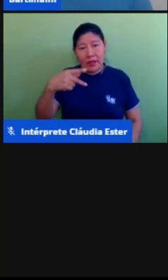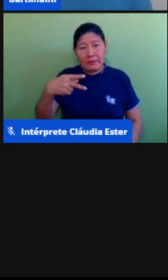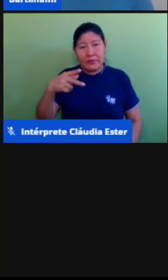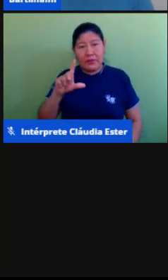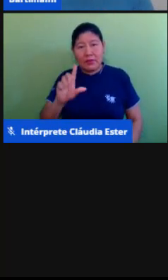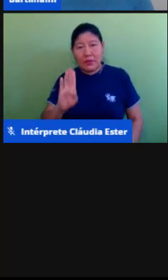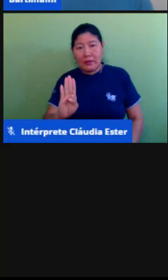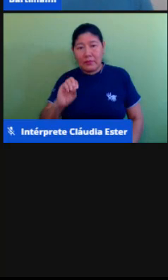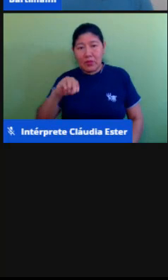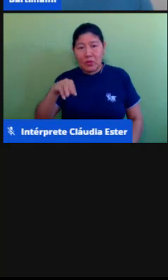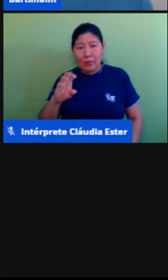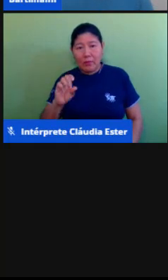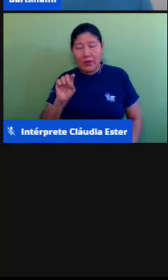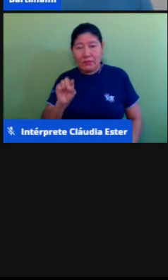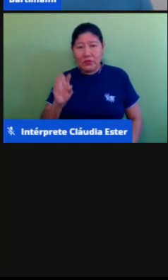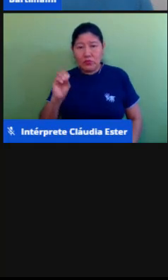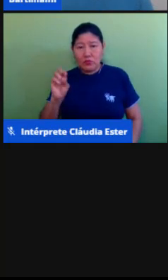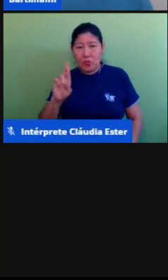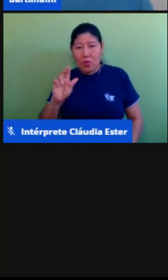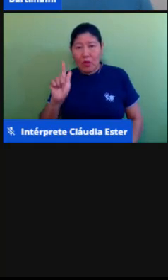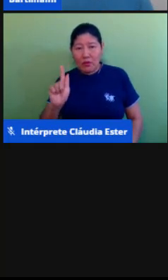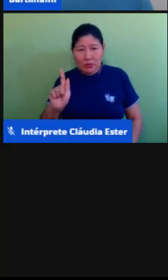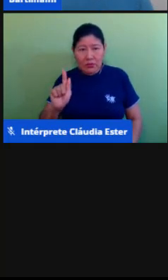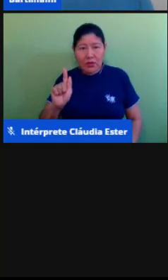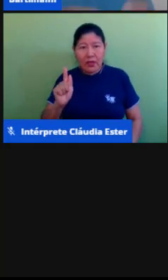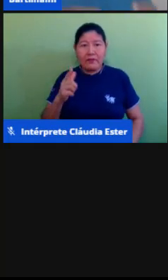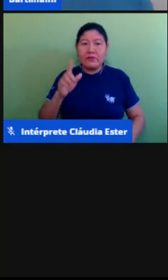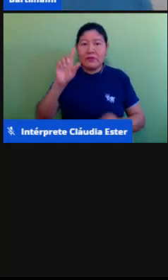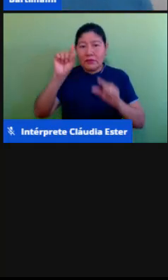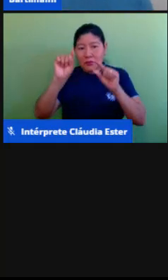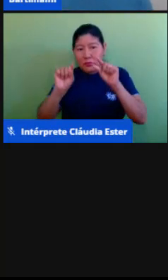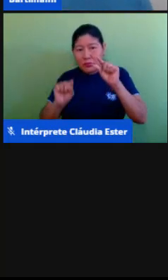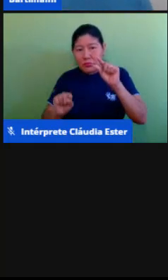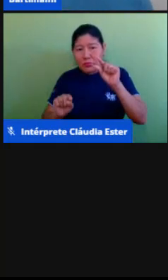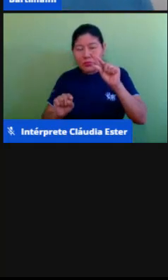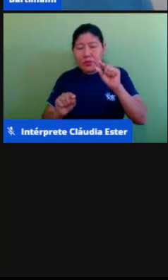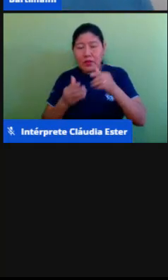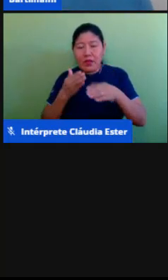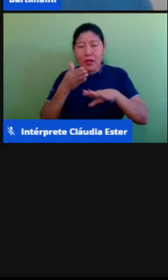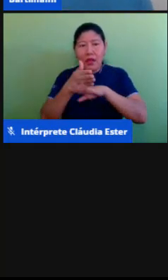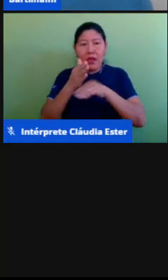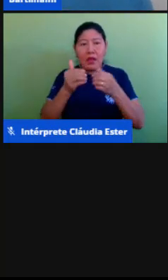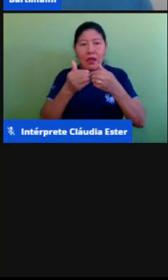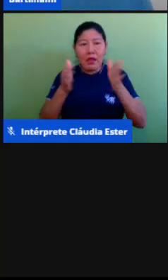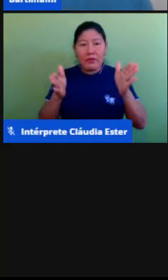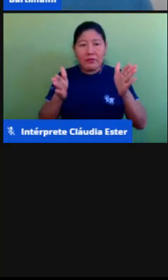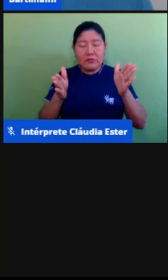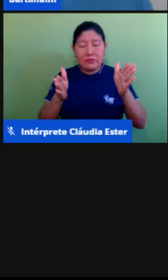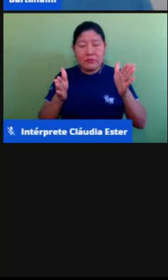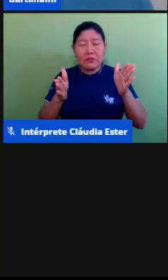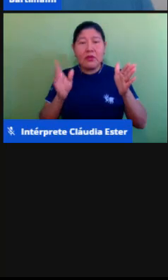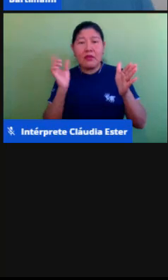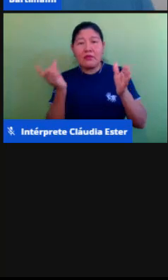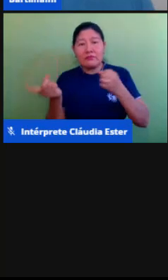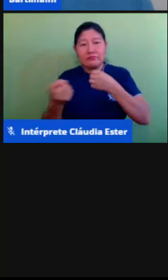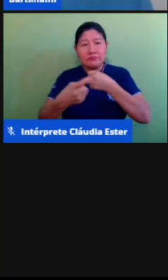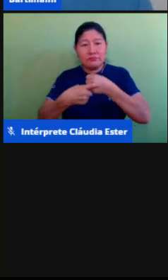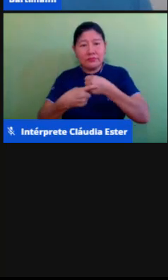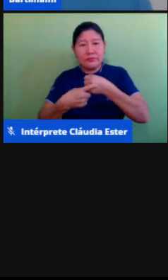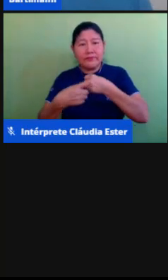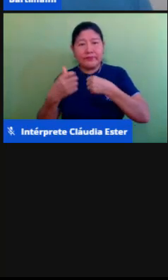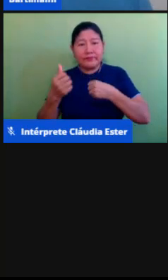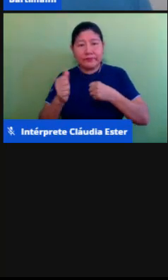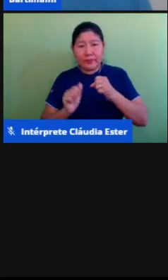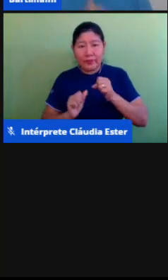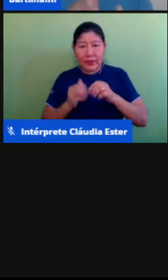www.mapbiomas.org, vai rolar até a metade da página, e aí você vai clicar em Acesse a plataforma. Passa